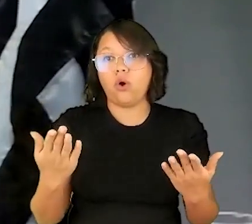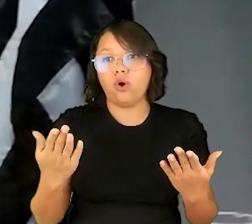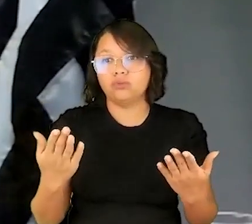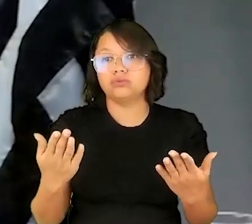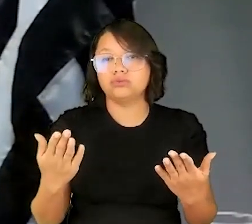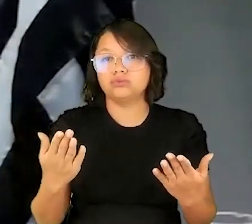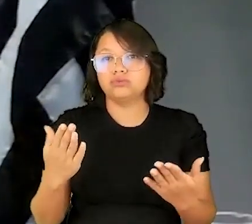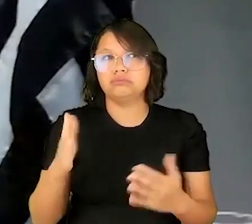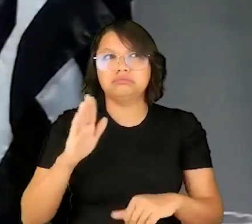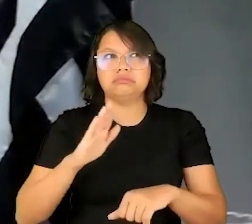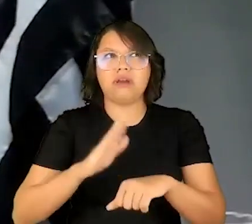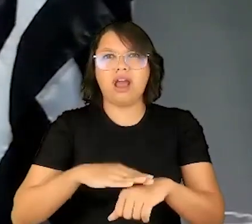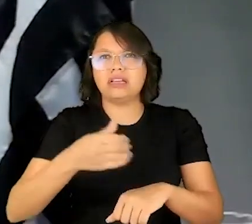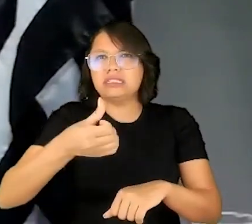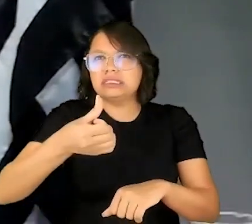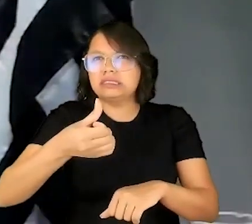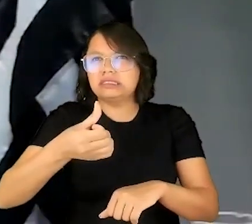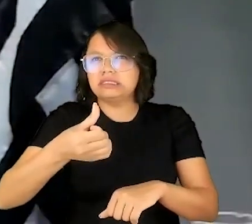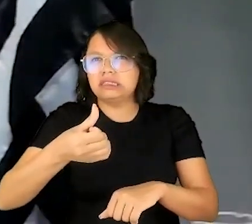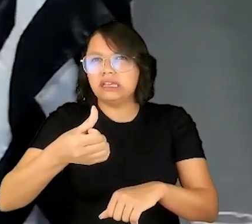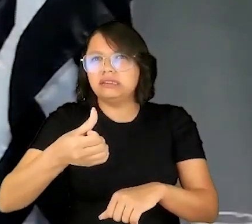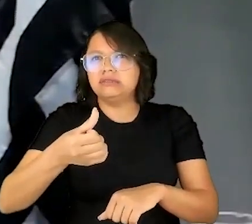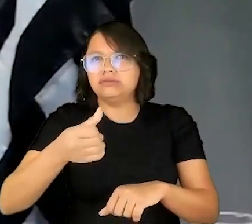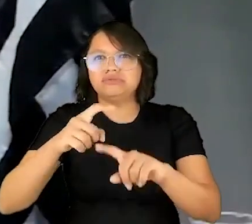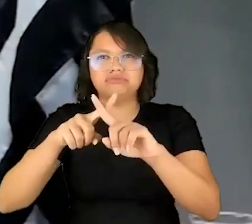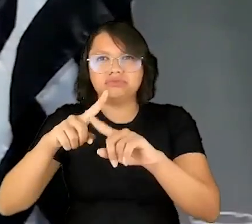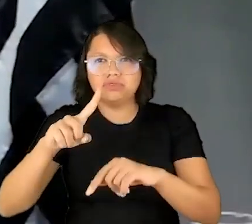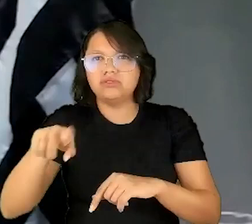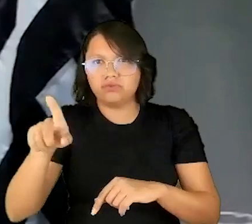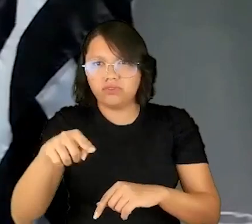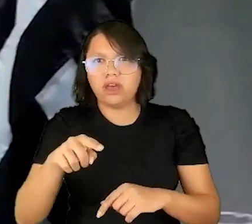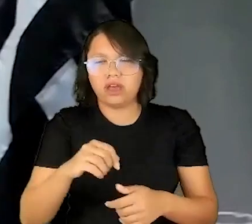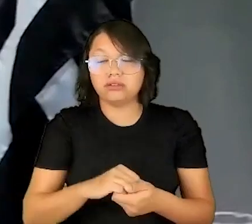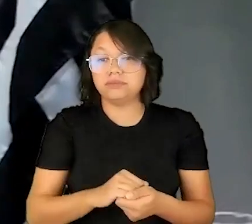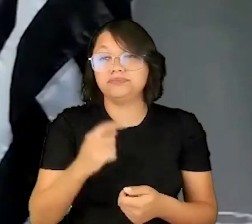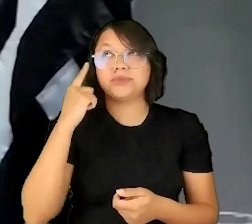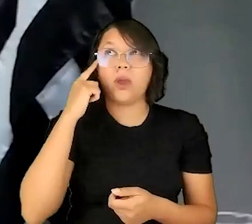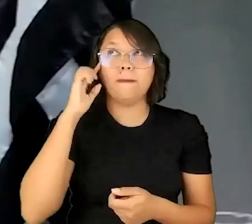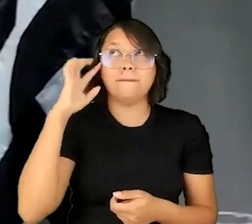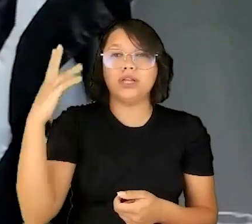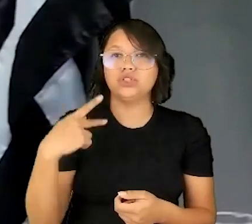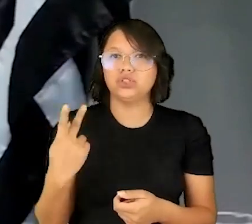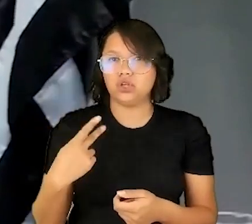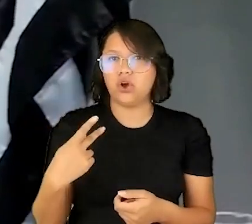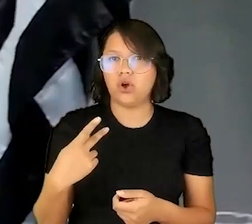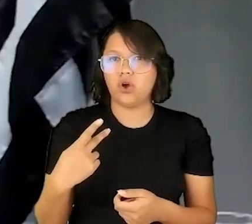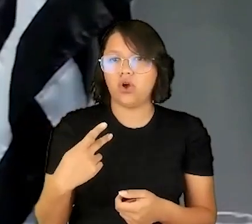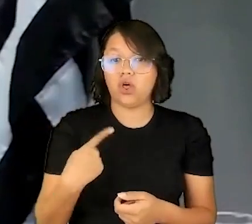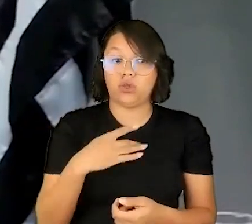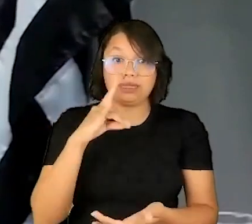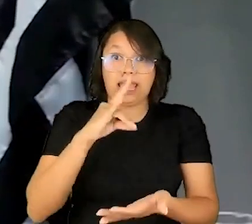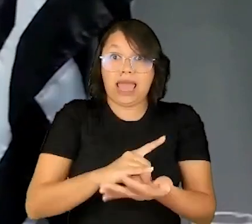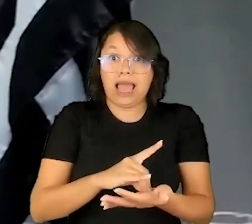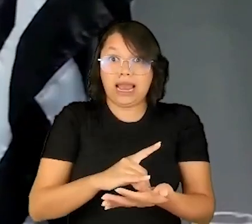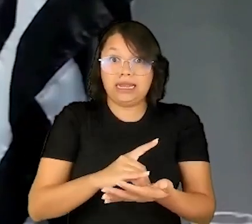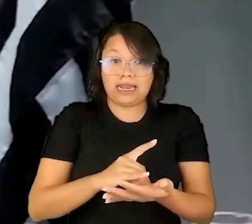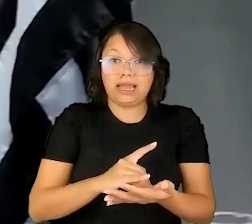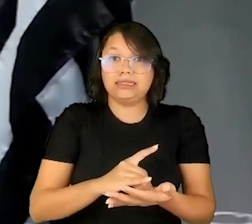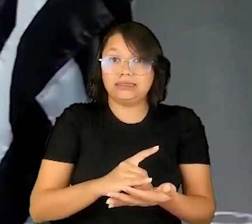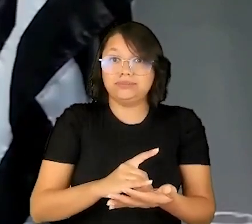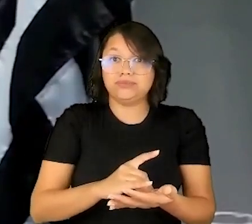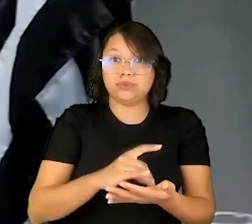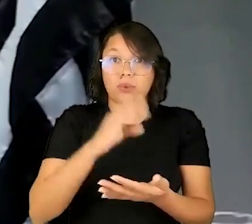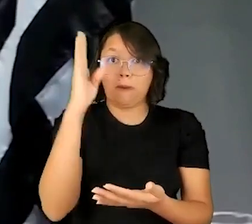vezes maior, e tem os problemas. Imagine nós, com a nossa realidade territorial imensa,